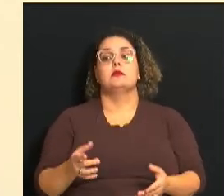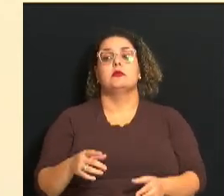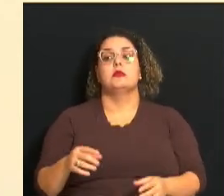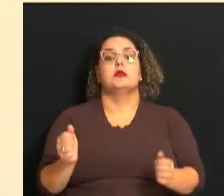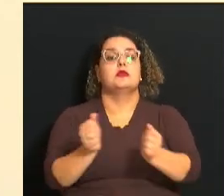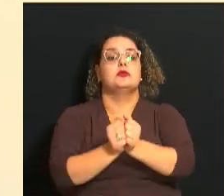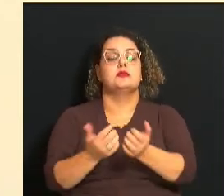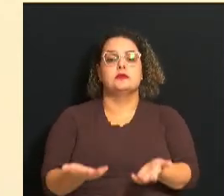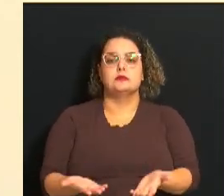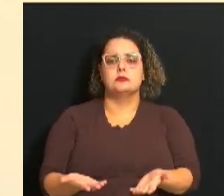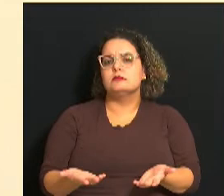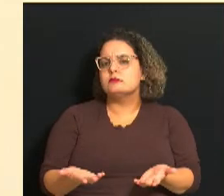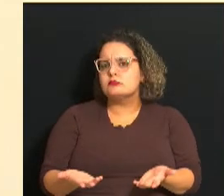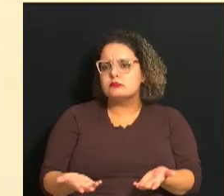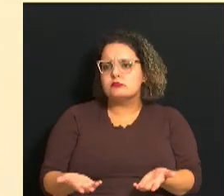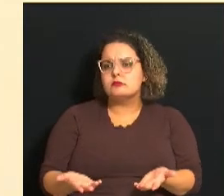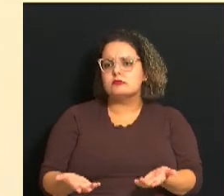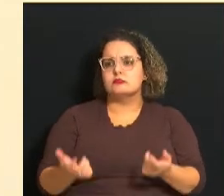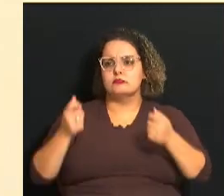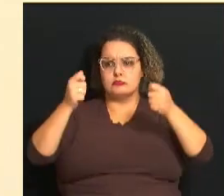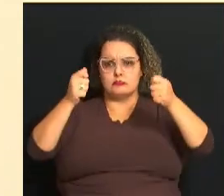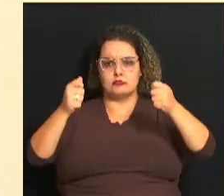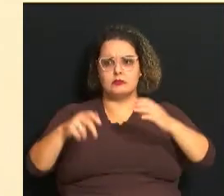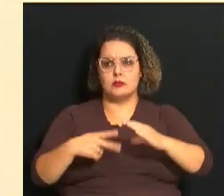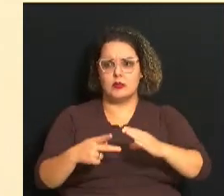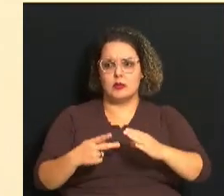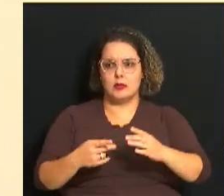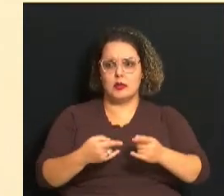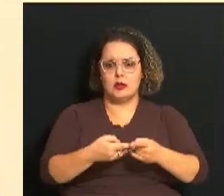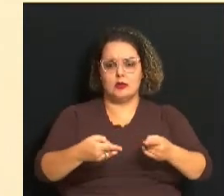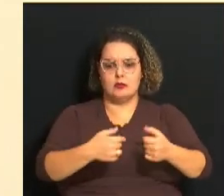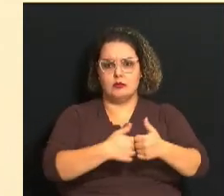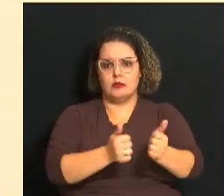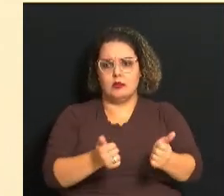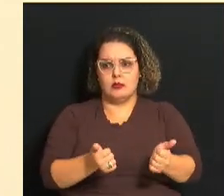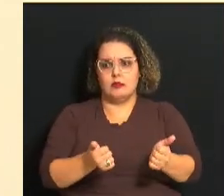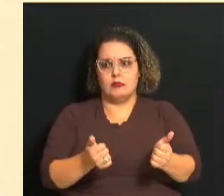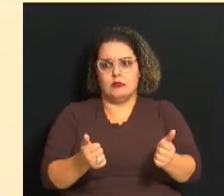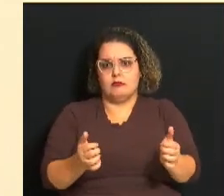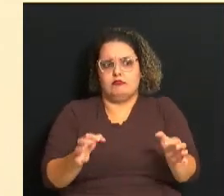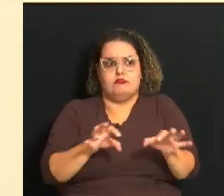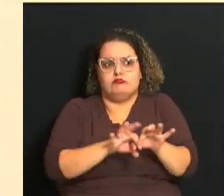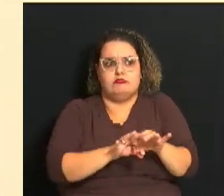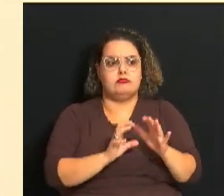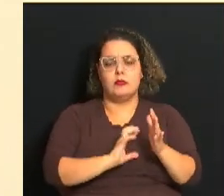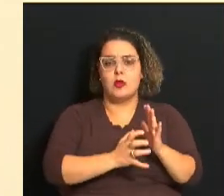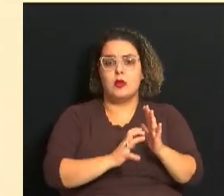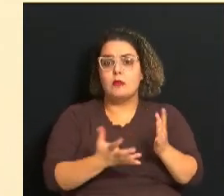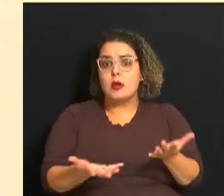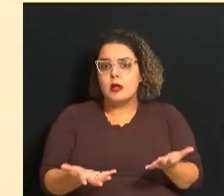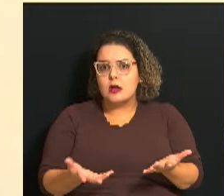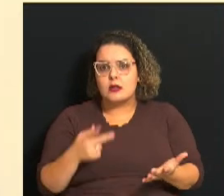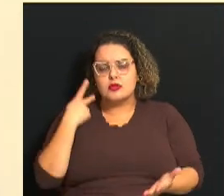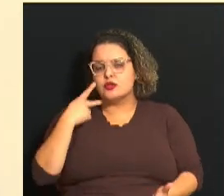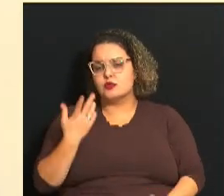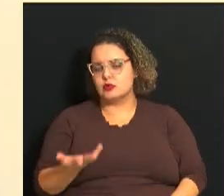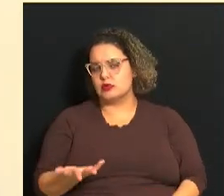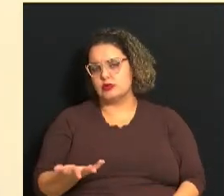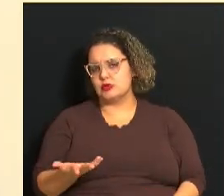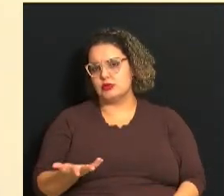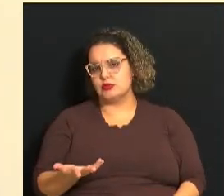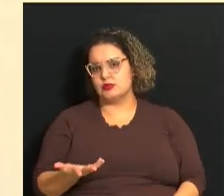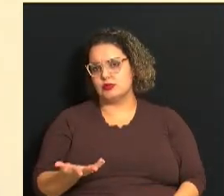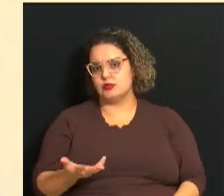sendo que uma manifestação na cama com o livro Não tem necessariamente a vinculação com partido né essas perguntas